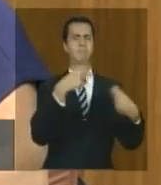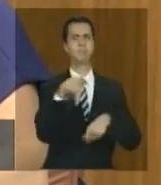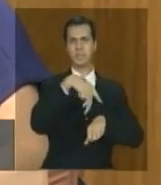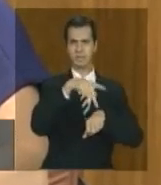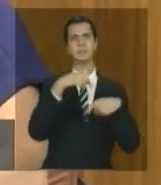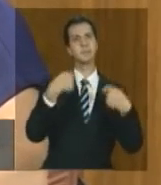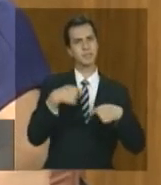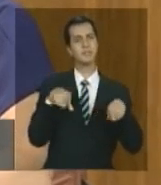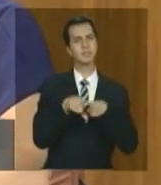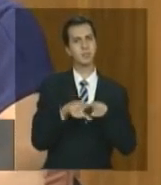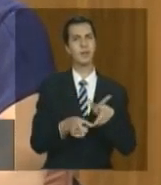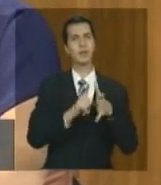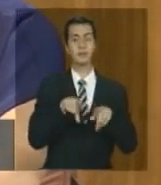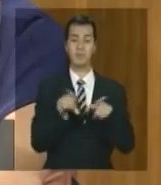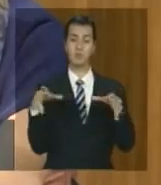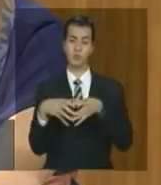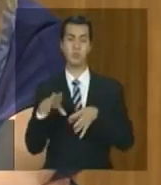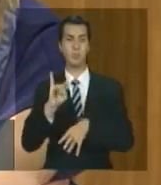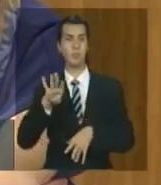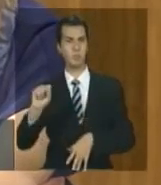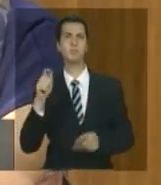importante.